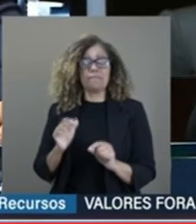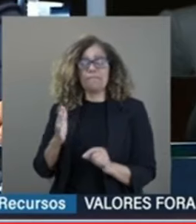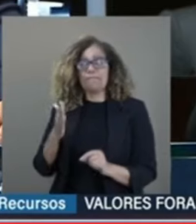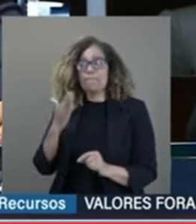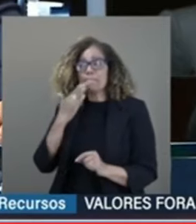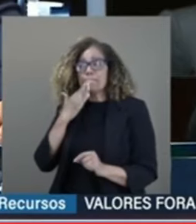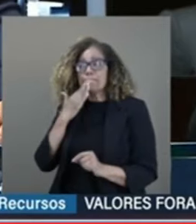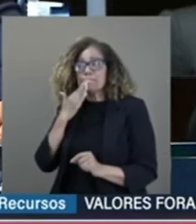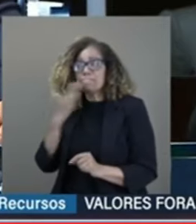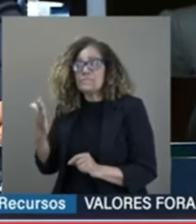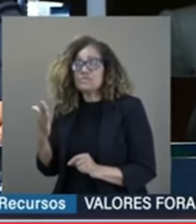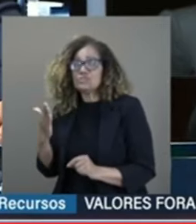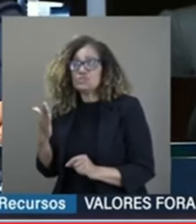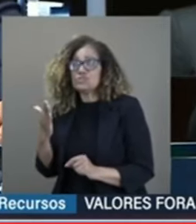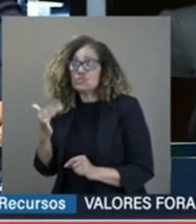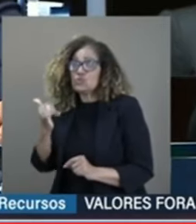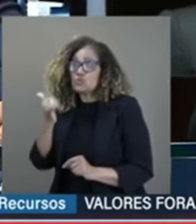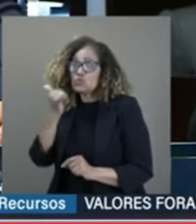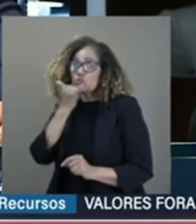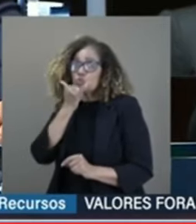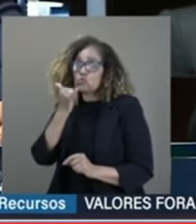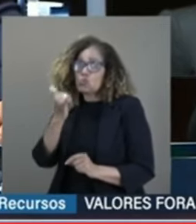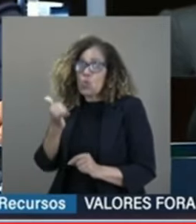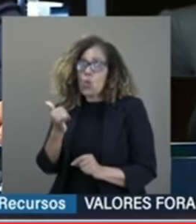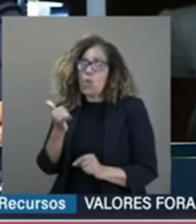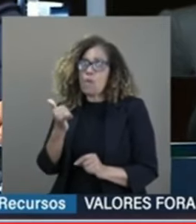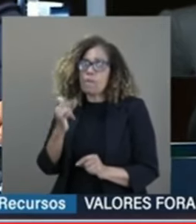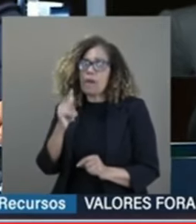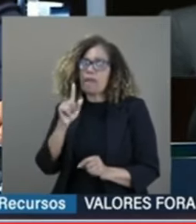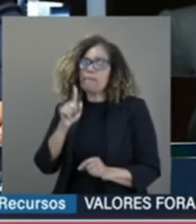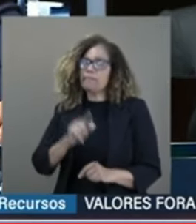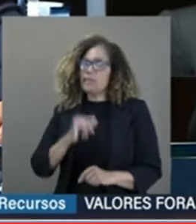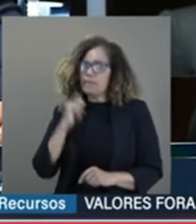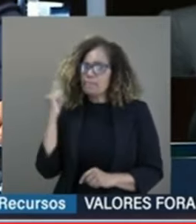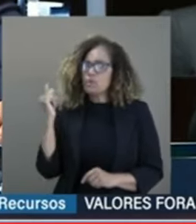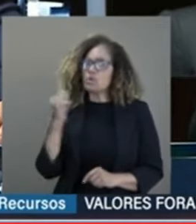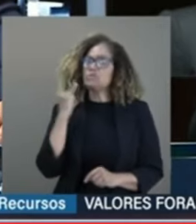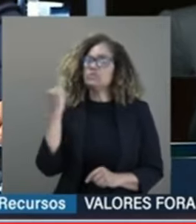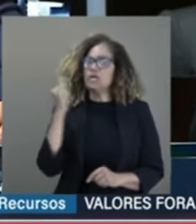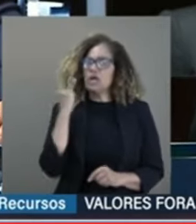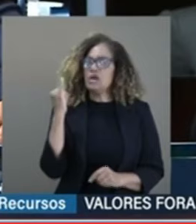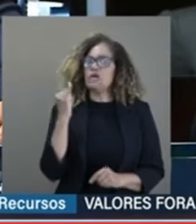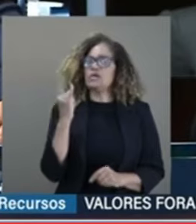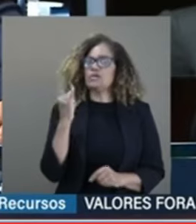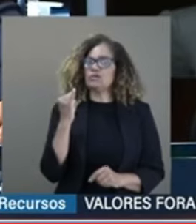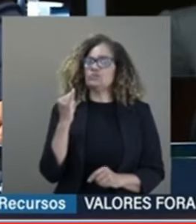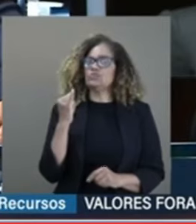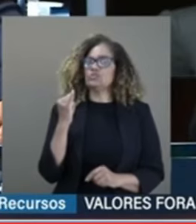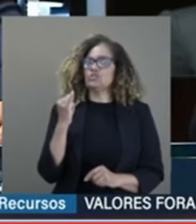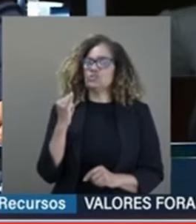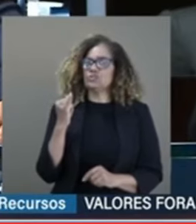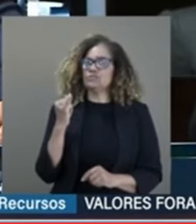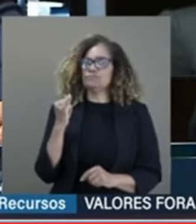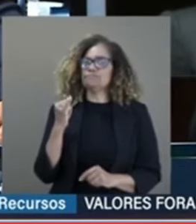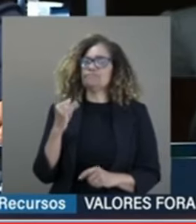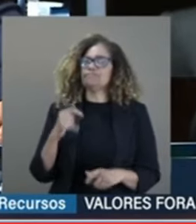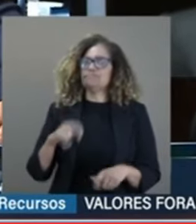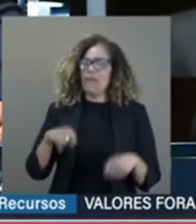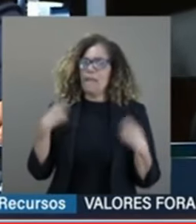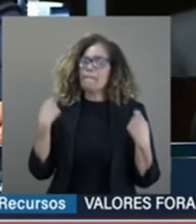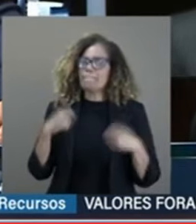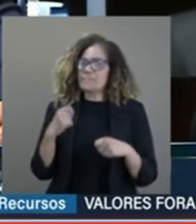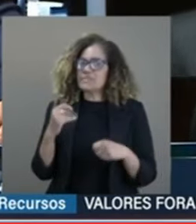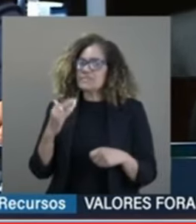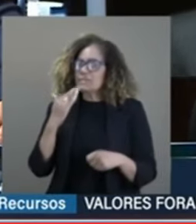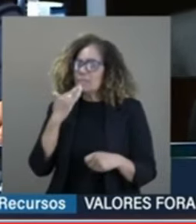Jair Bolsonaro. Por outro lado, nesse momento, me pontuaram, Lira também ainda não está querendo se meter nessa história. Acredita que a relação